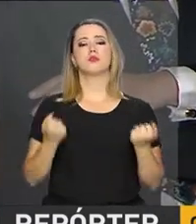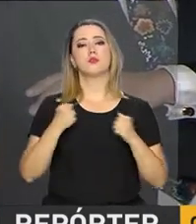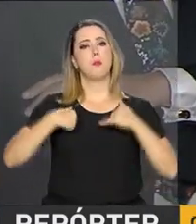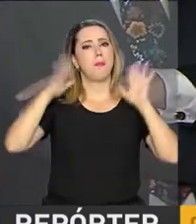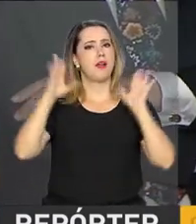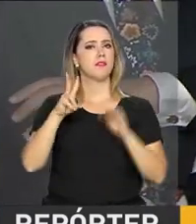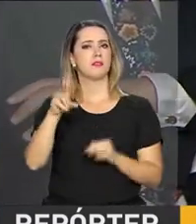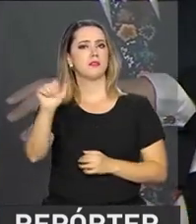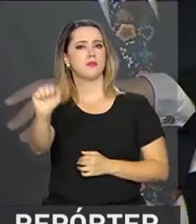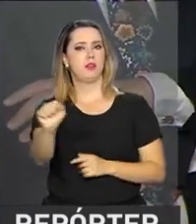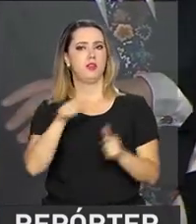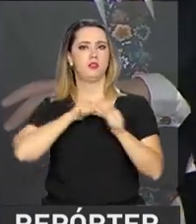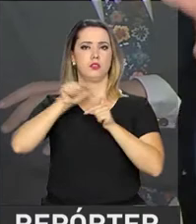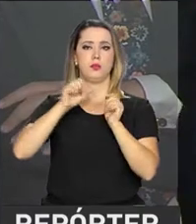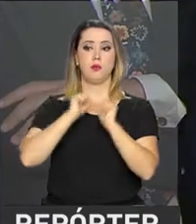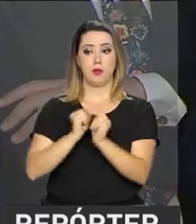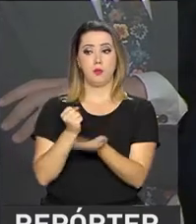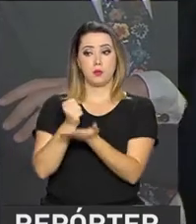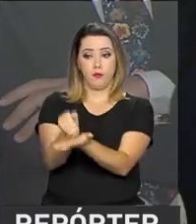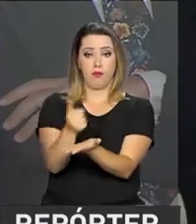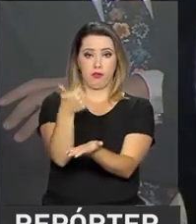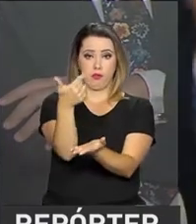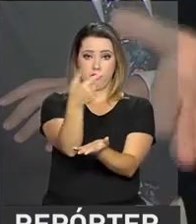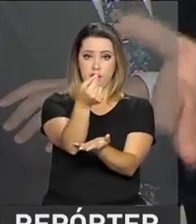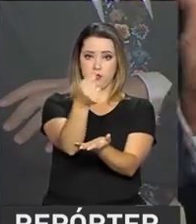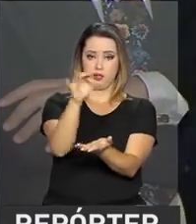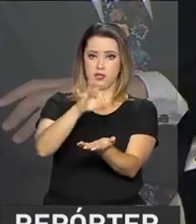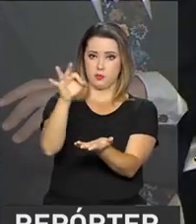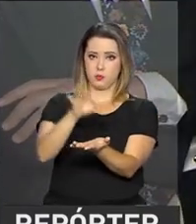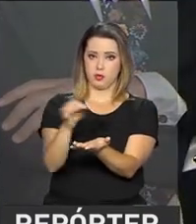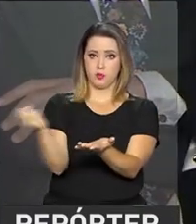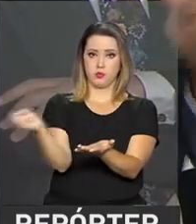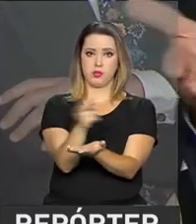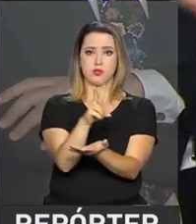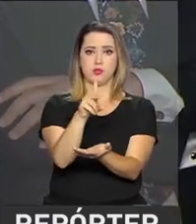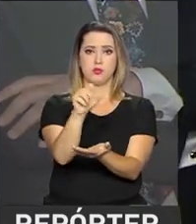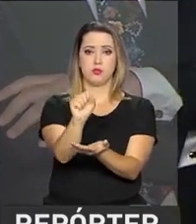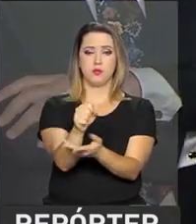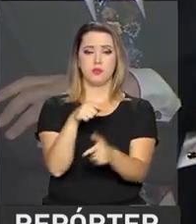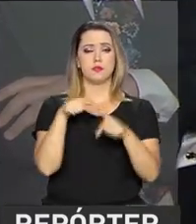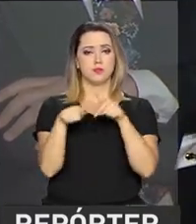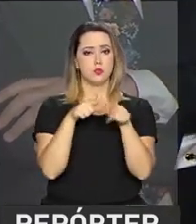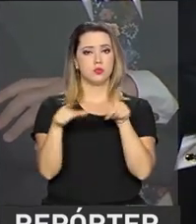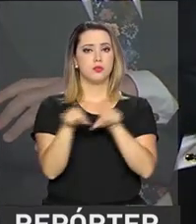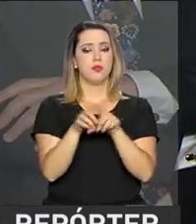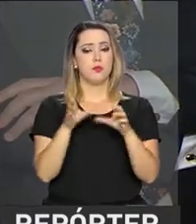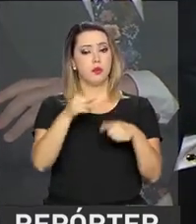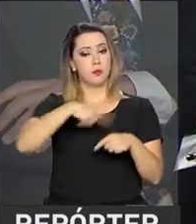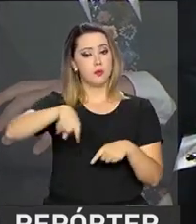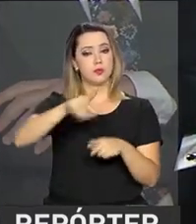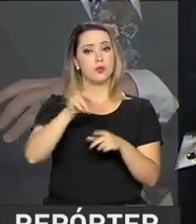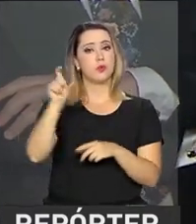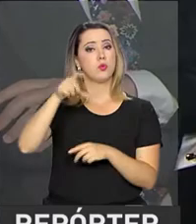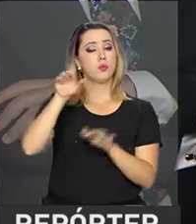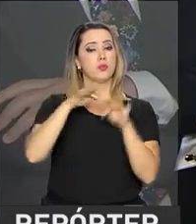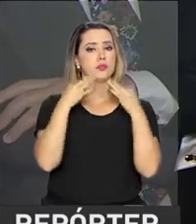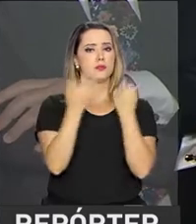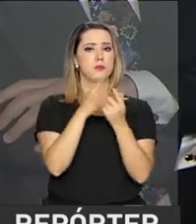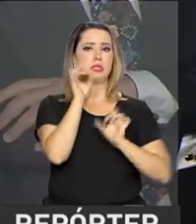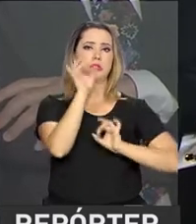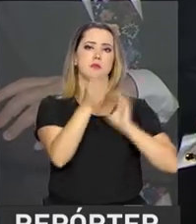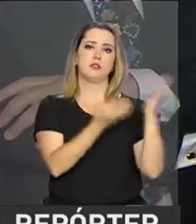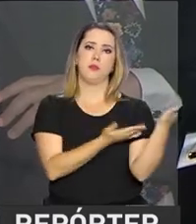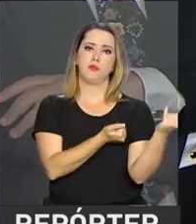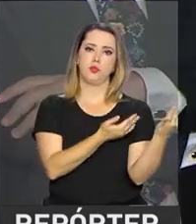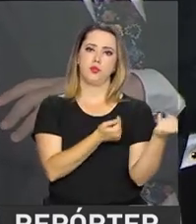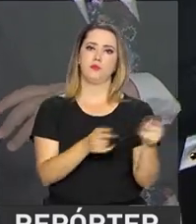dele é dedicar 10 por cento dos empregos gerados nos novos empregos gerados para o bolsa família em especial para os jovens